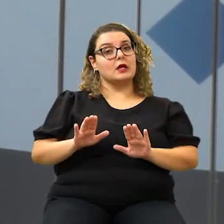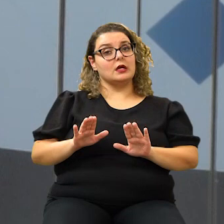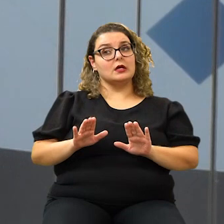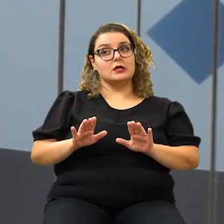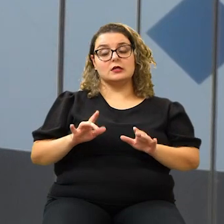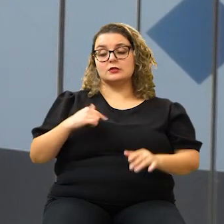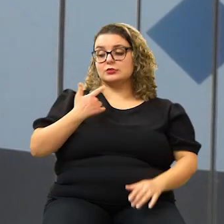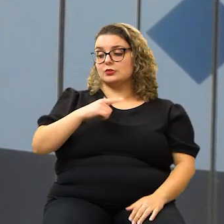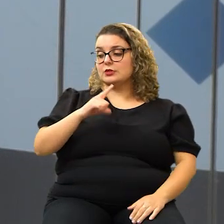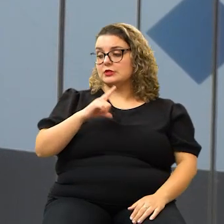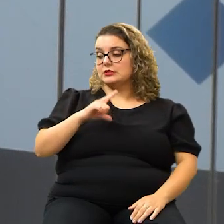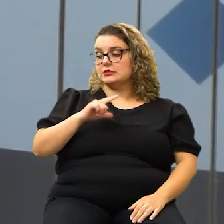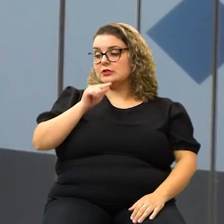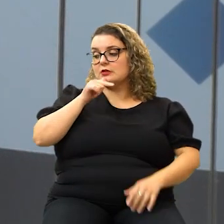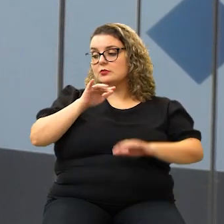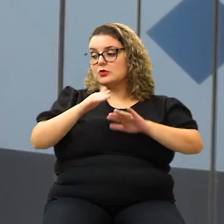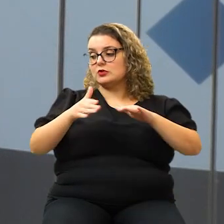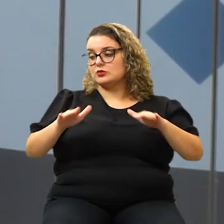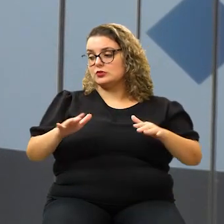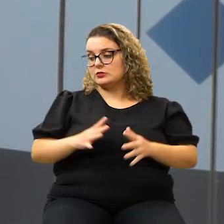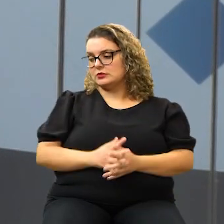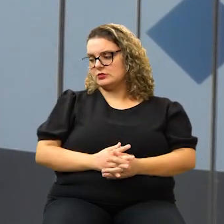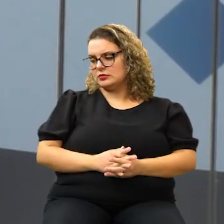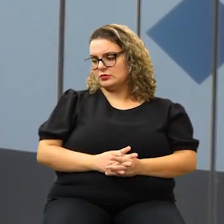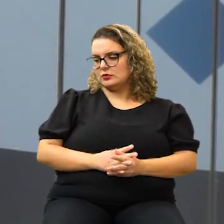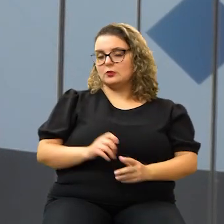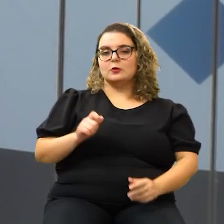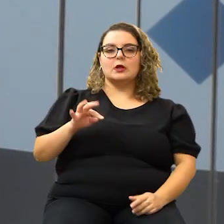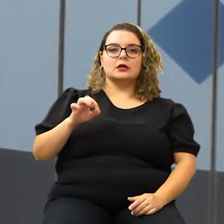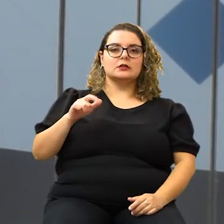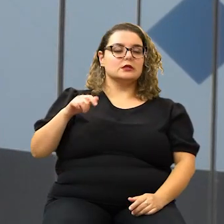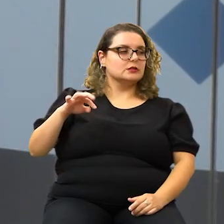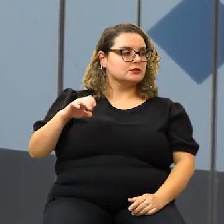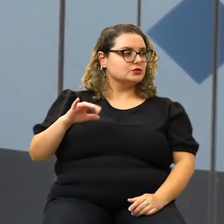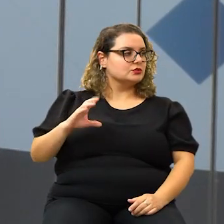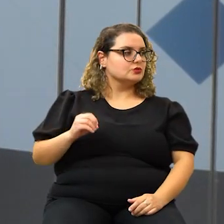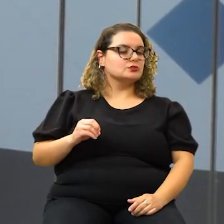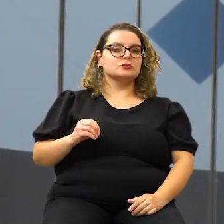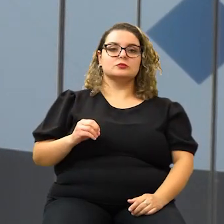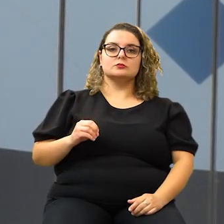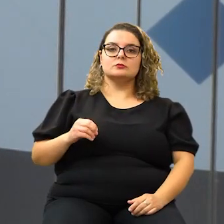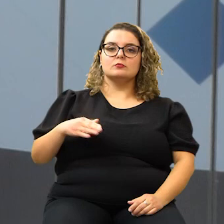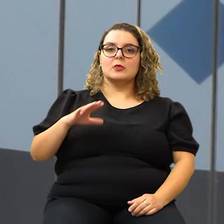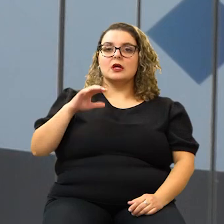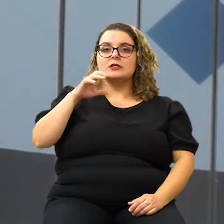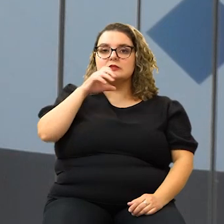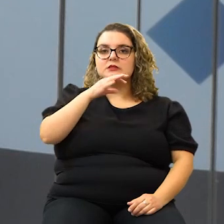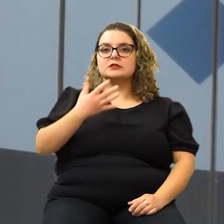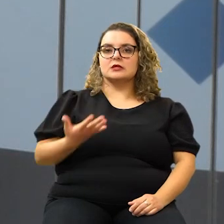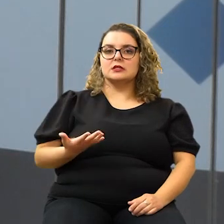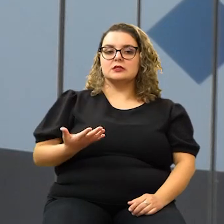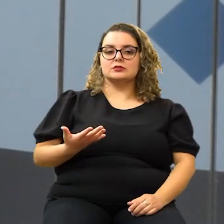já tem os oceanos, né? O Oceano Atlântico mais quente, então a gente já tem outras